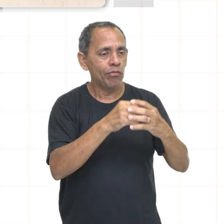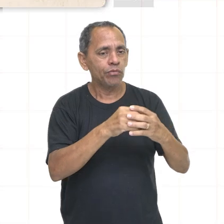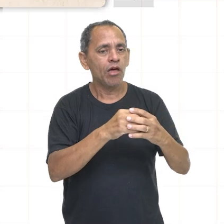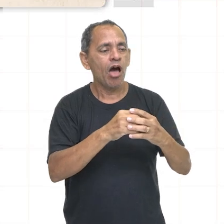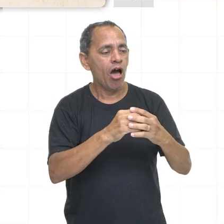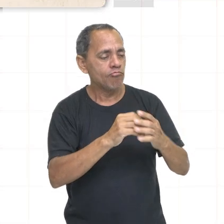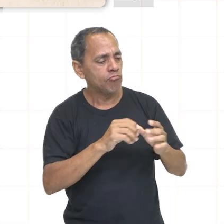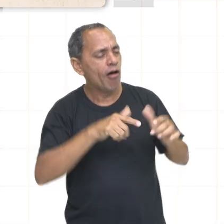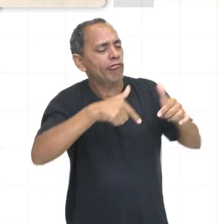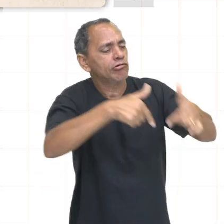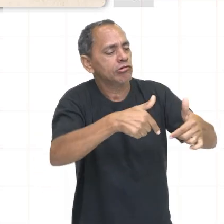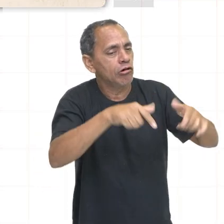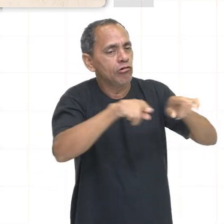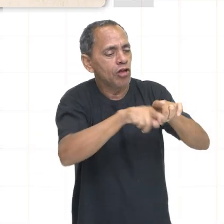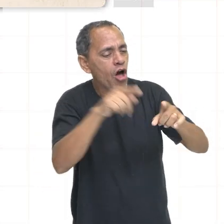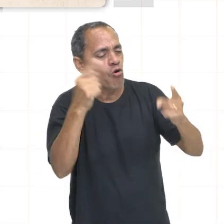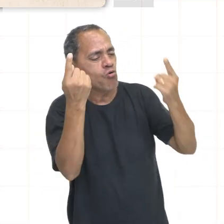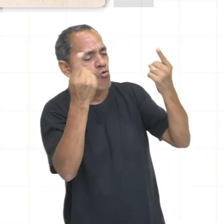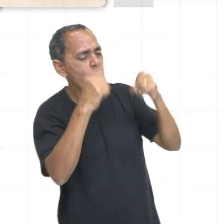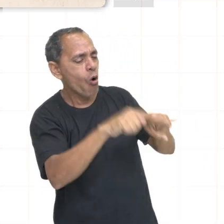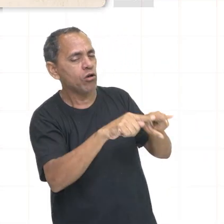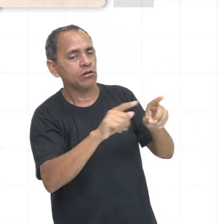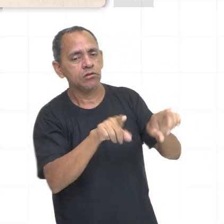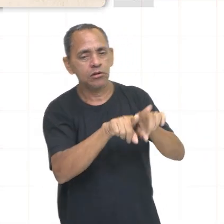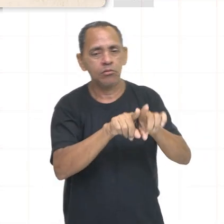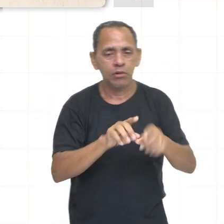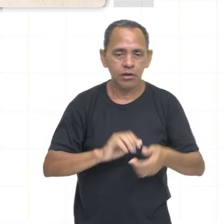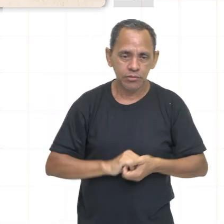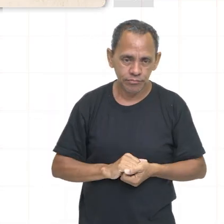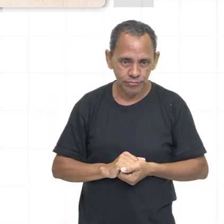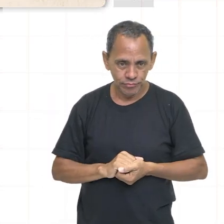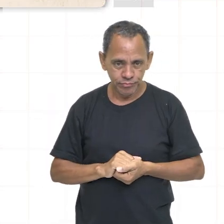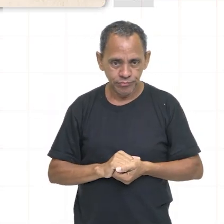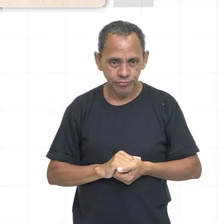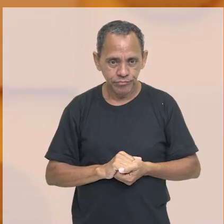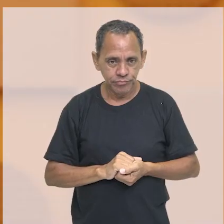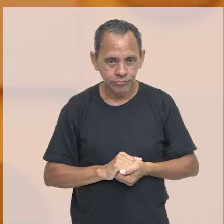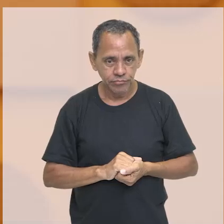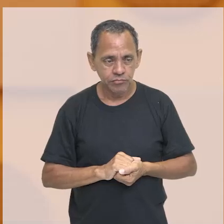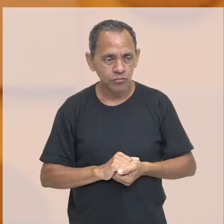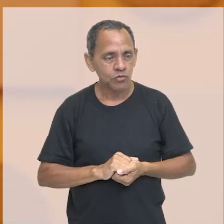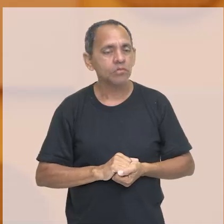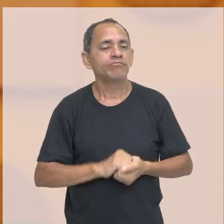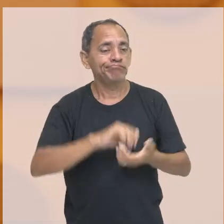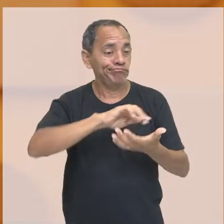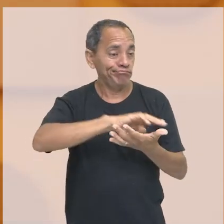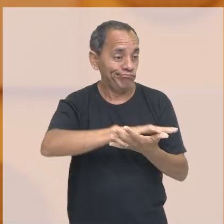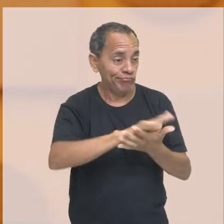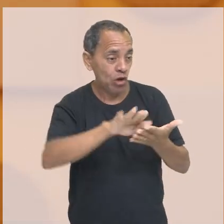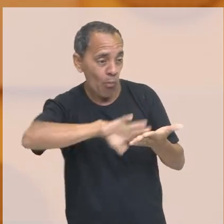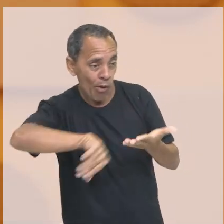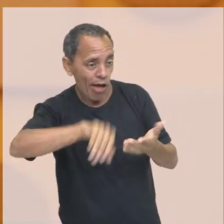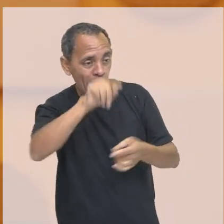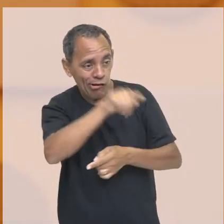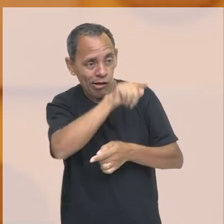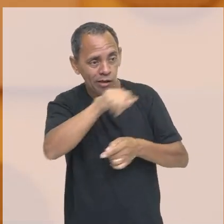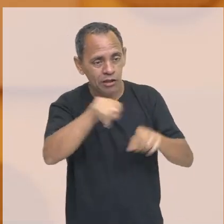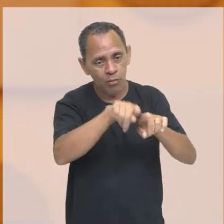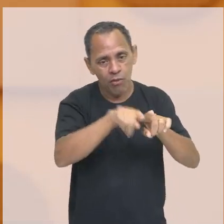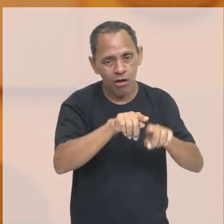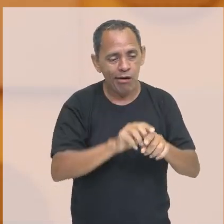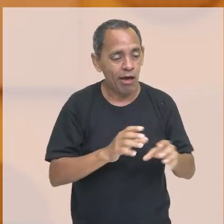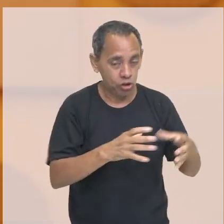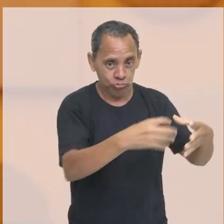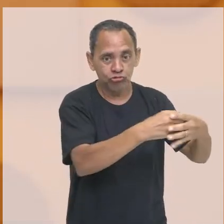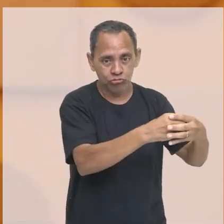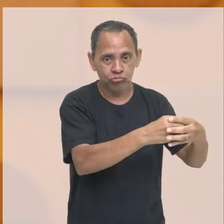a não adesão de setores ligados aos quartéis, onde o próprio Luiz Carlos Prestes esperava